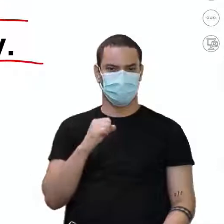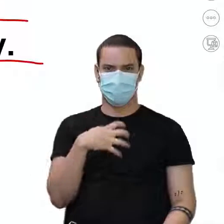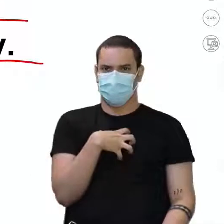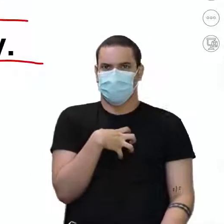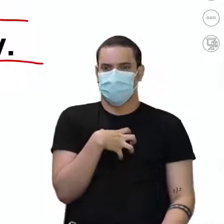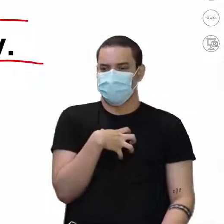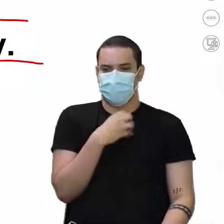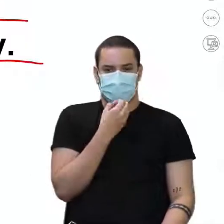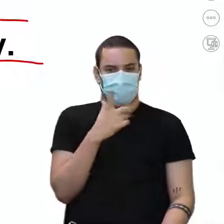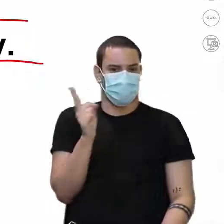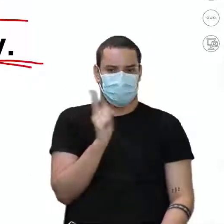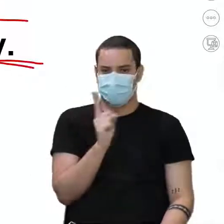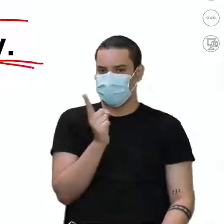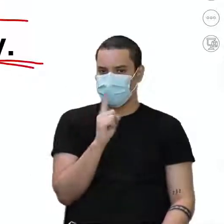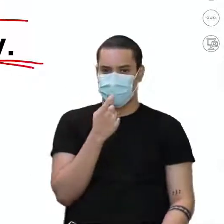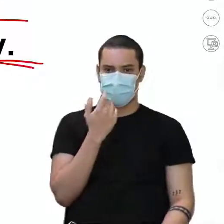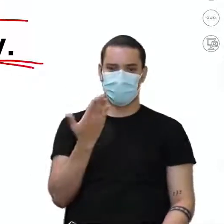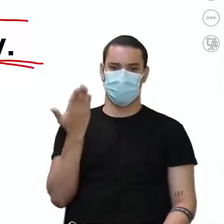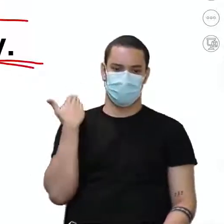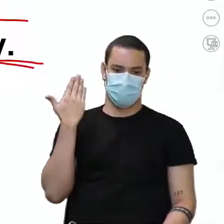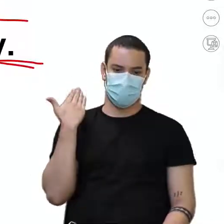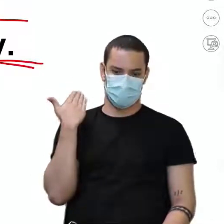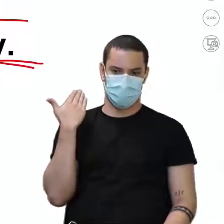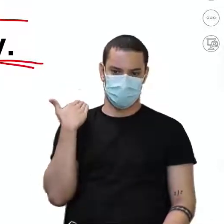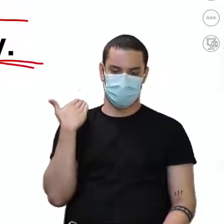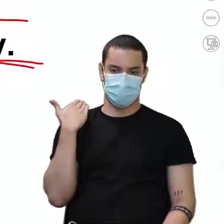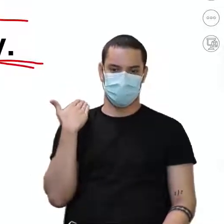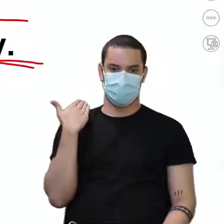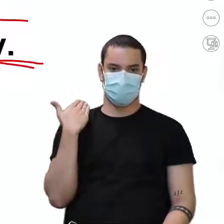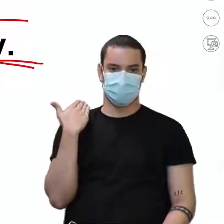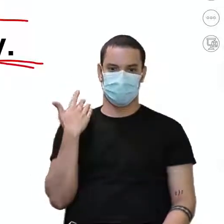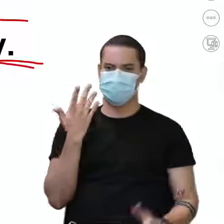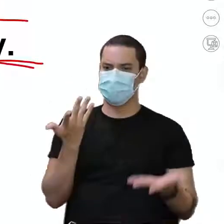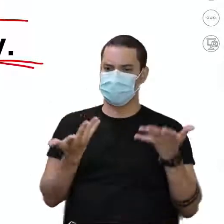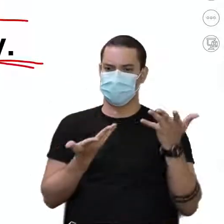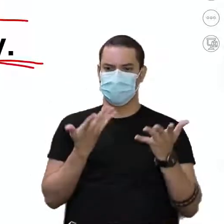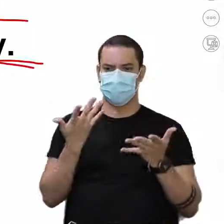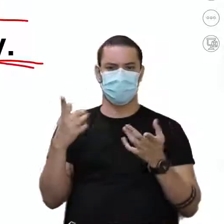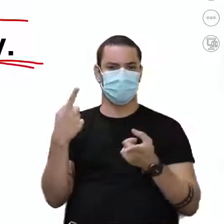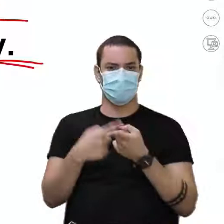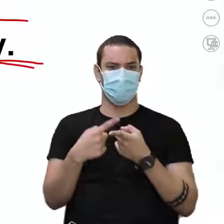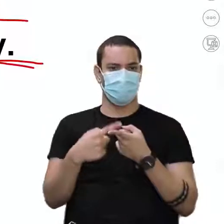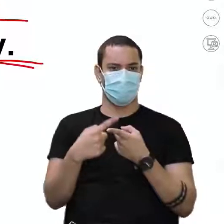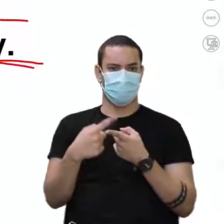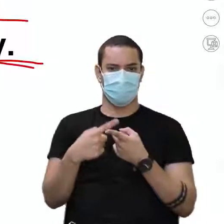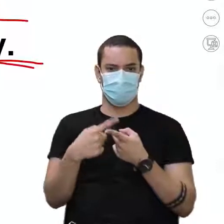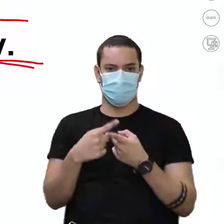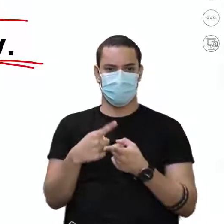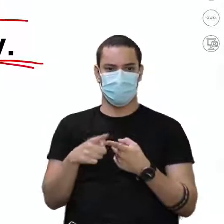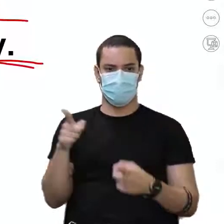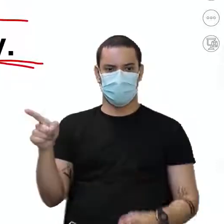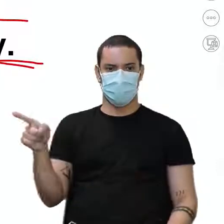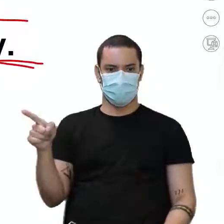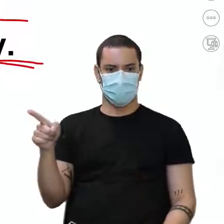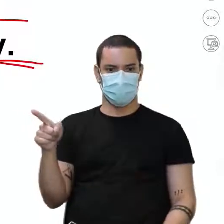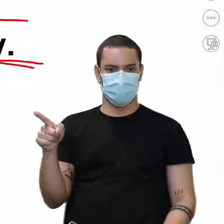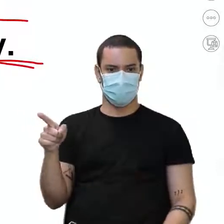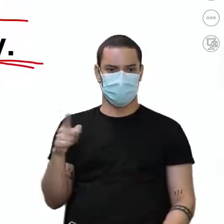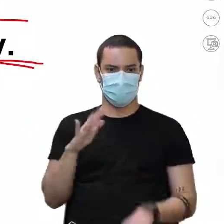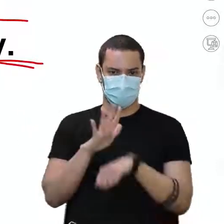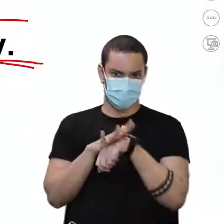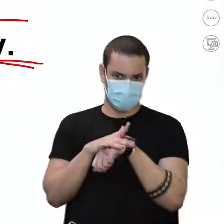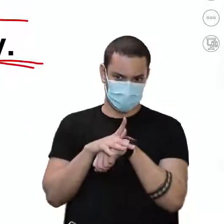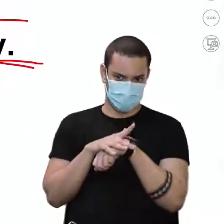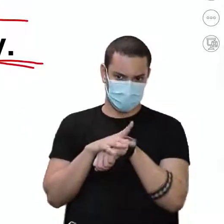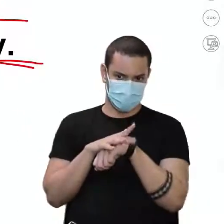se sentindo bem ultimamente. O Chris não anda se sentindo bem ultimamente. Ele deve estar sick, né? Deve estar